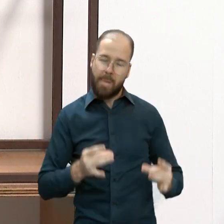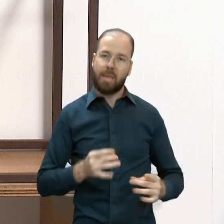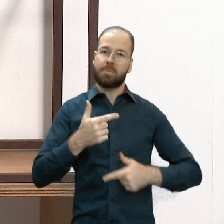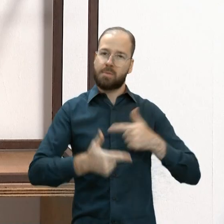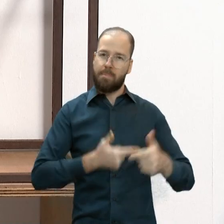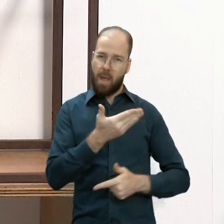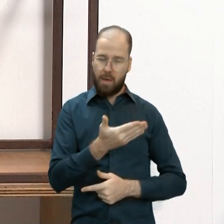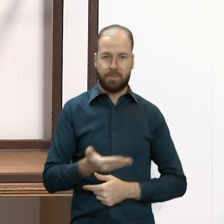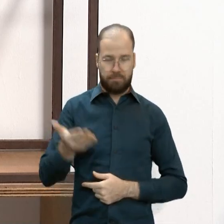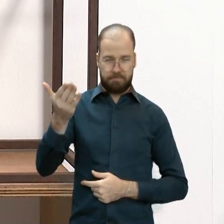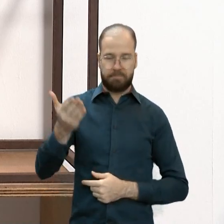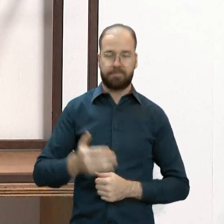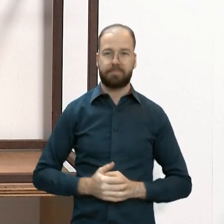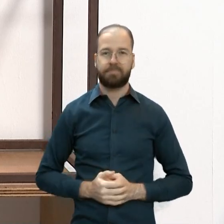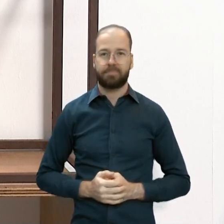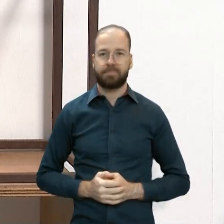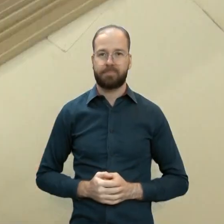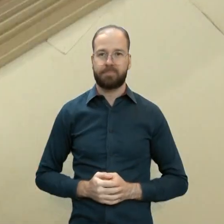serviço agora. Rodou.